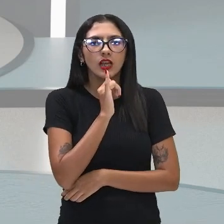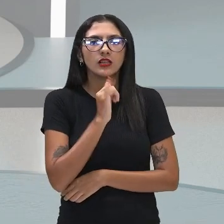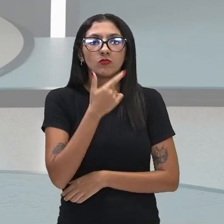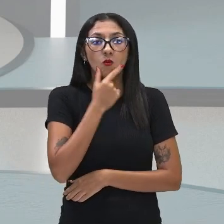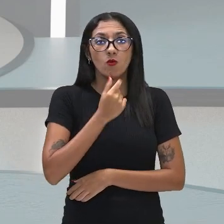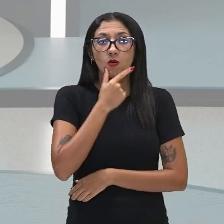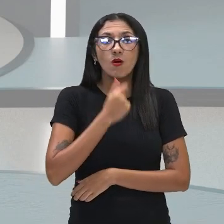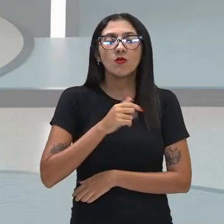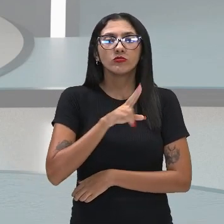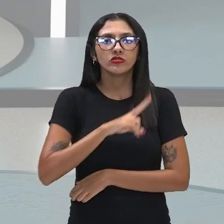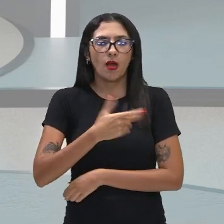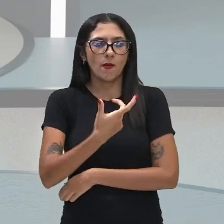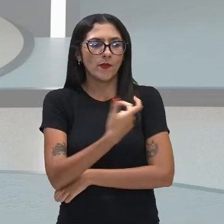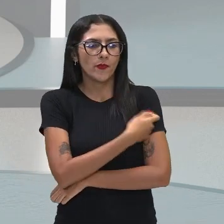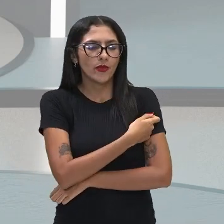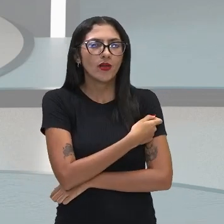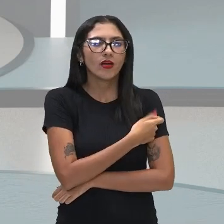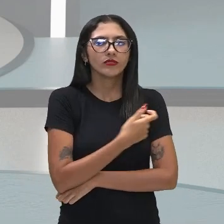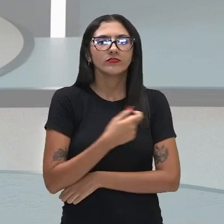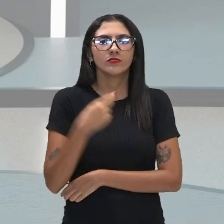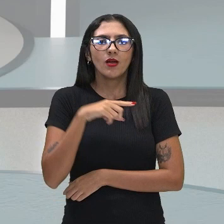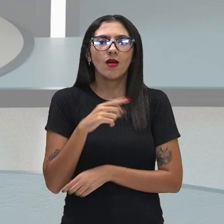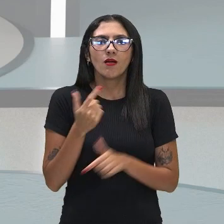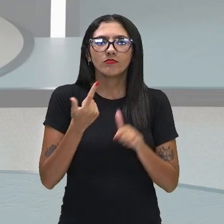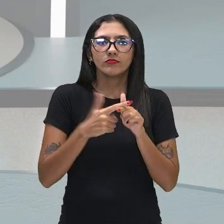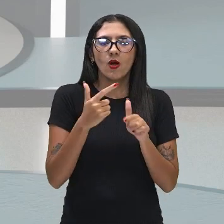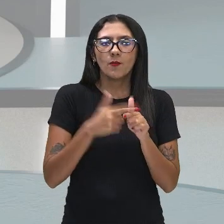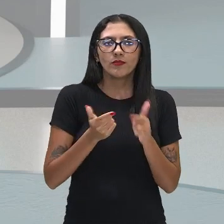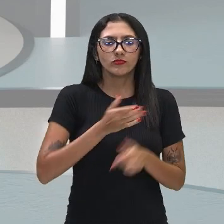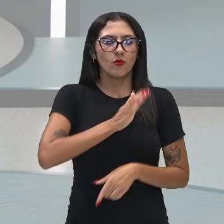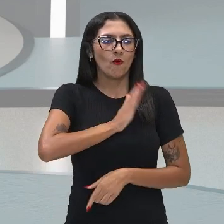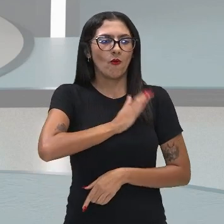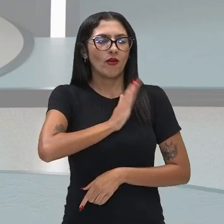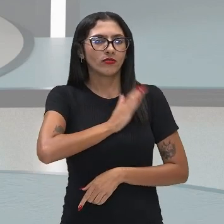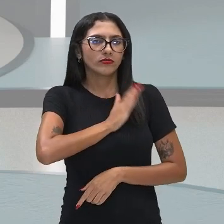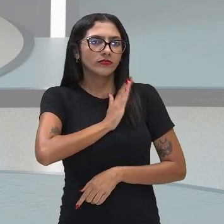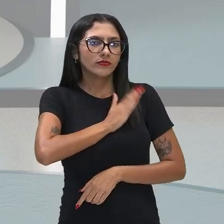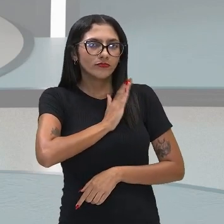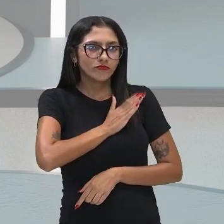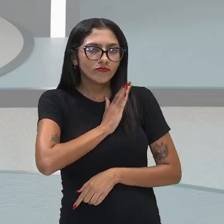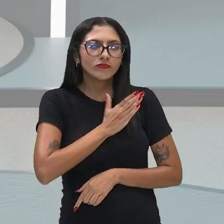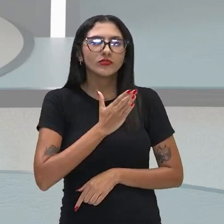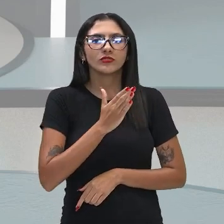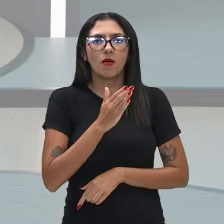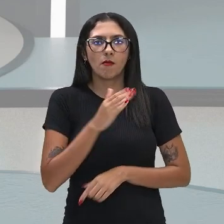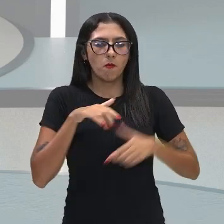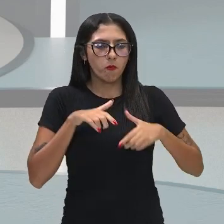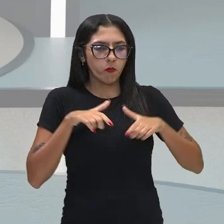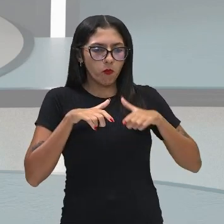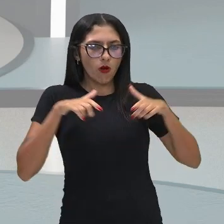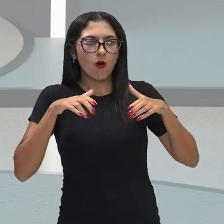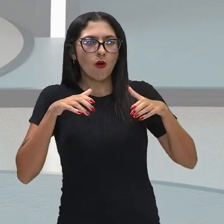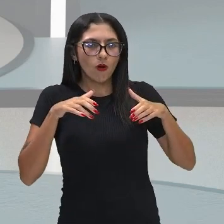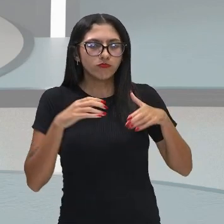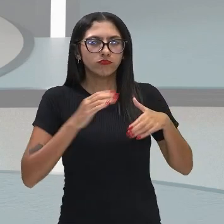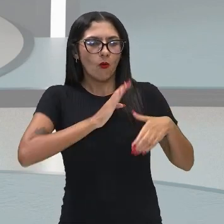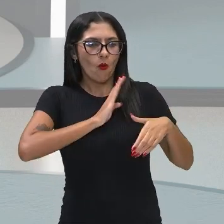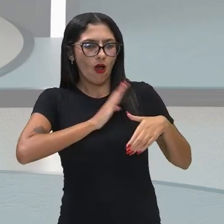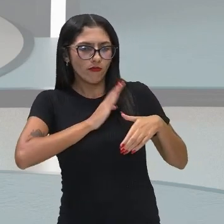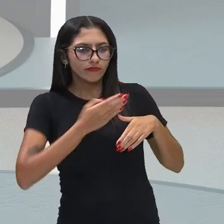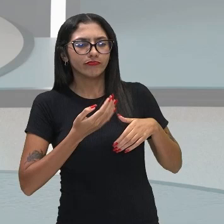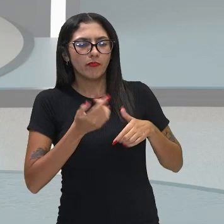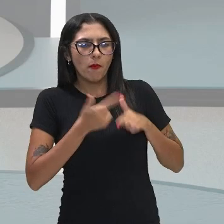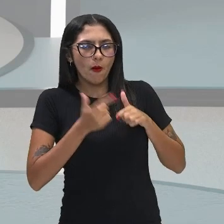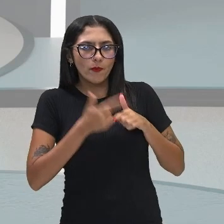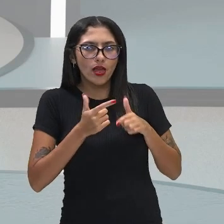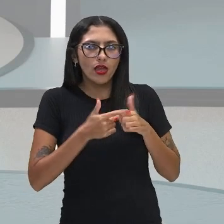né? Você pode ter algum problema no coração, né? O coração fica grande, você pode danificar suas válvulas,